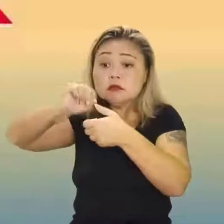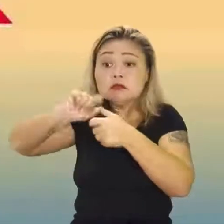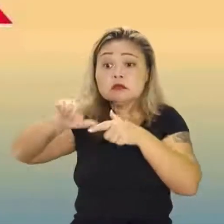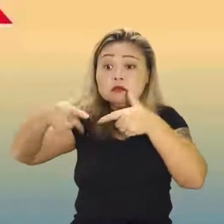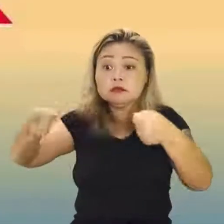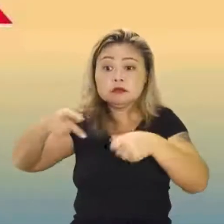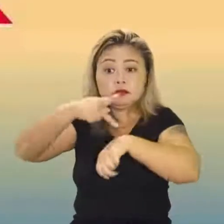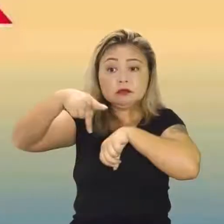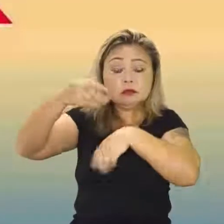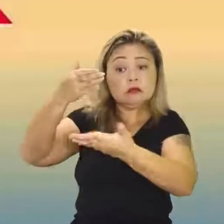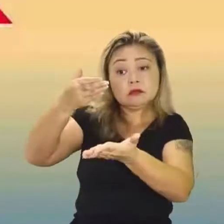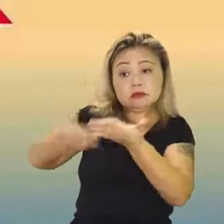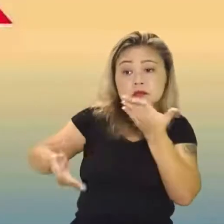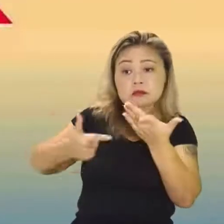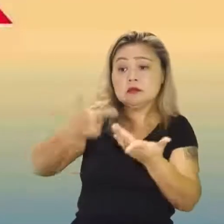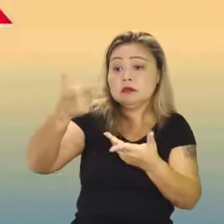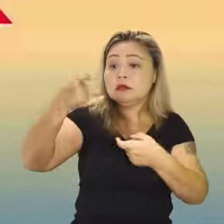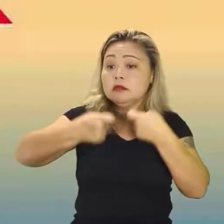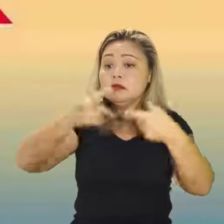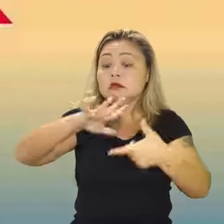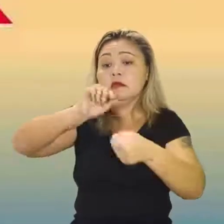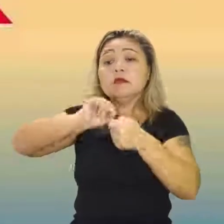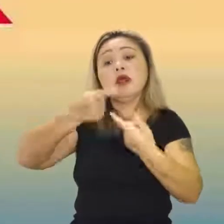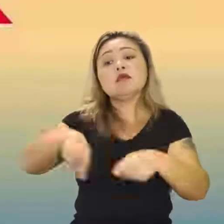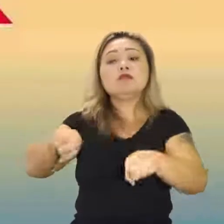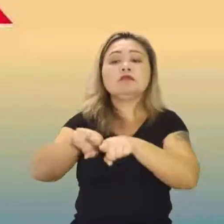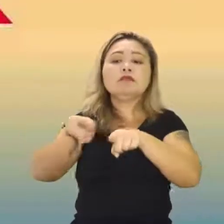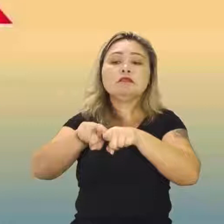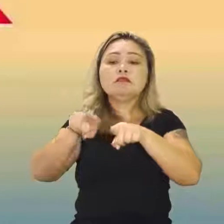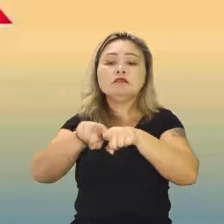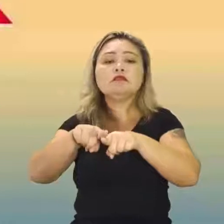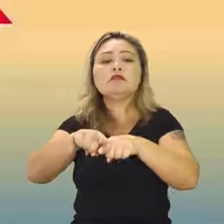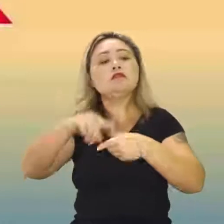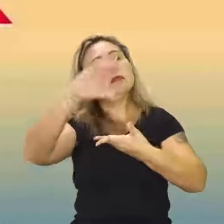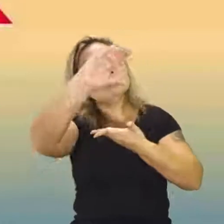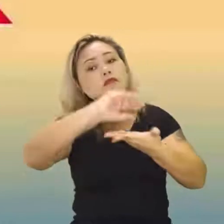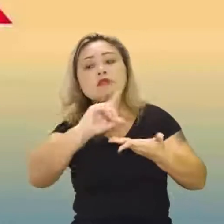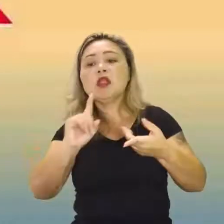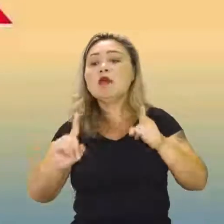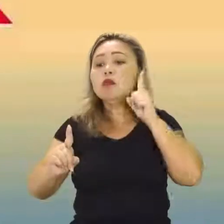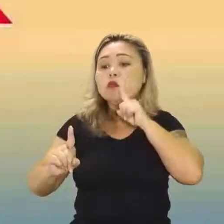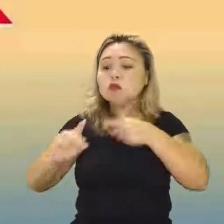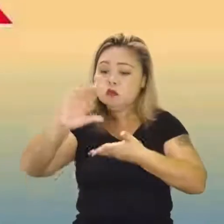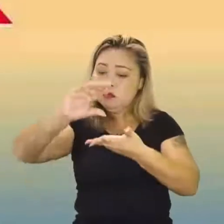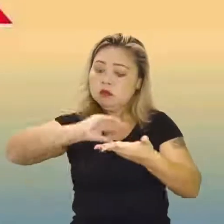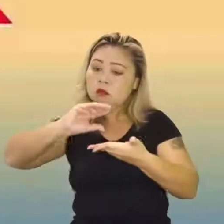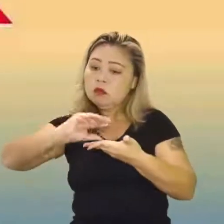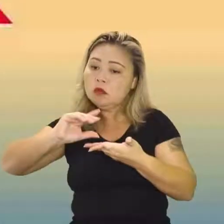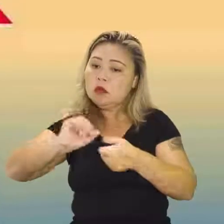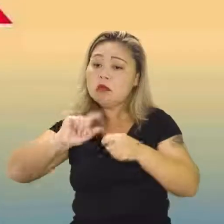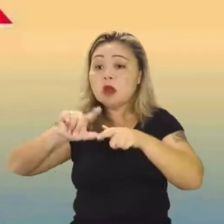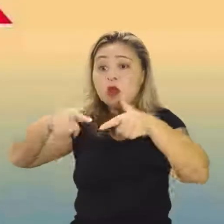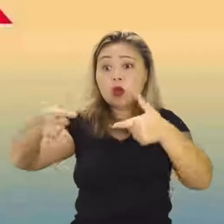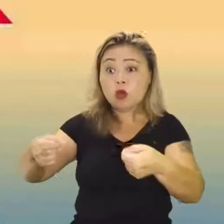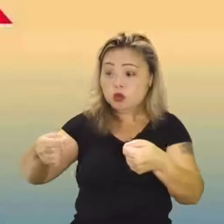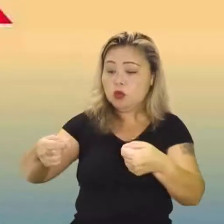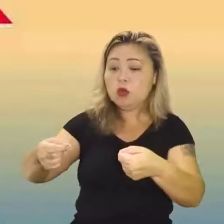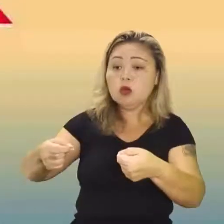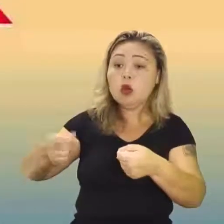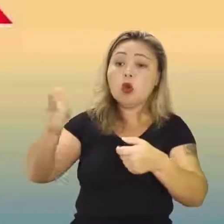Japão, que tinha perdido a Segunda Guerra Mundial, também tenha um investimento norte-americano para que o Japão